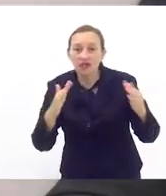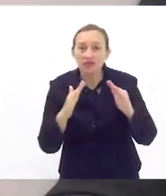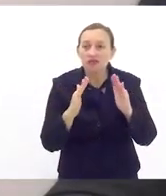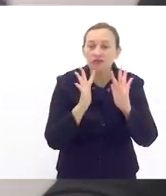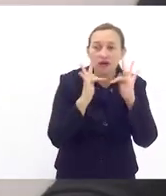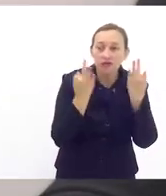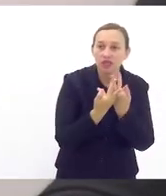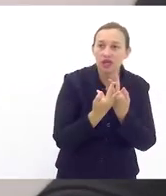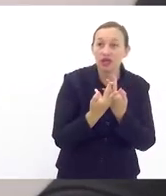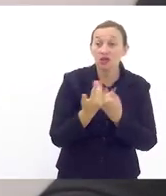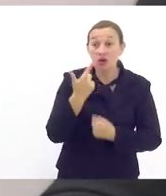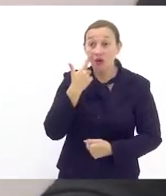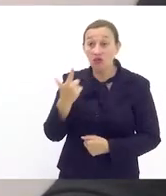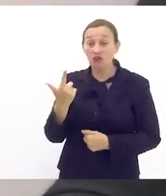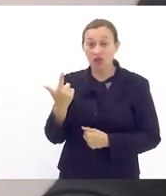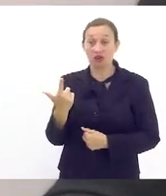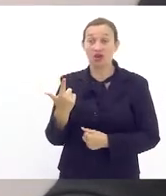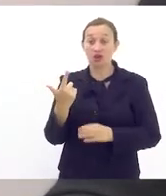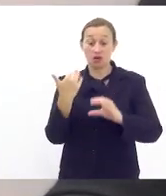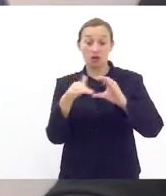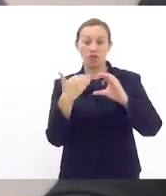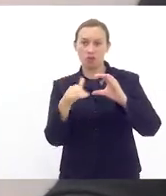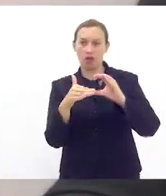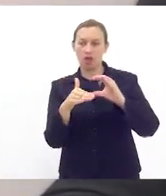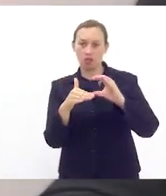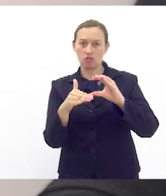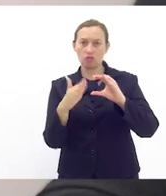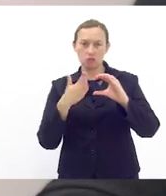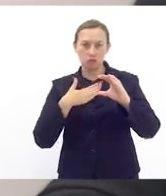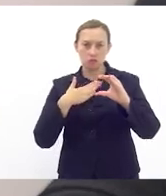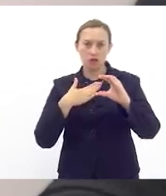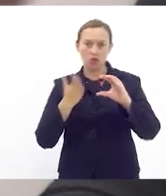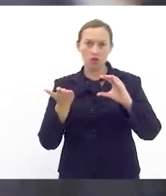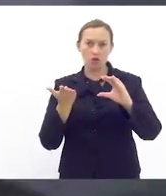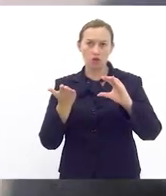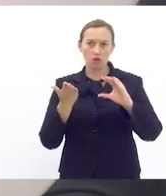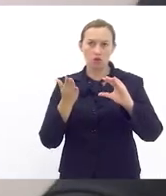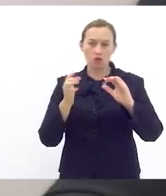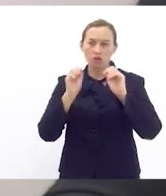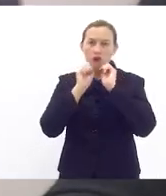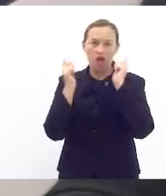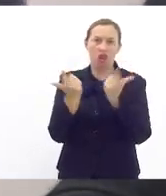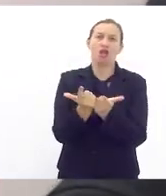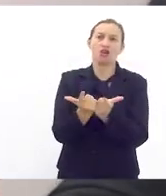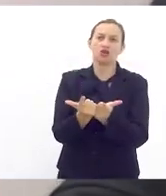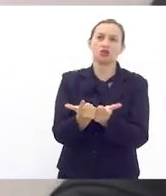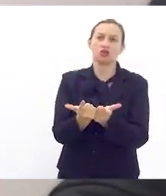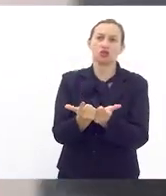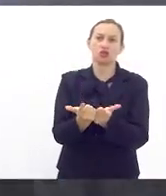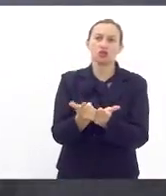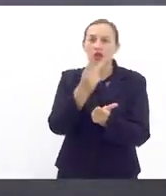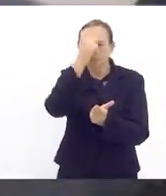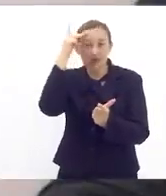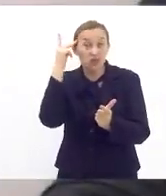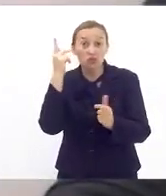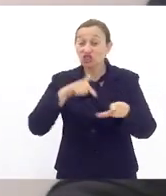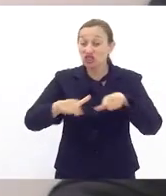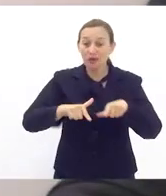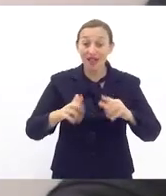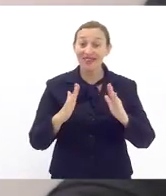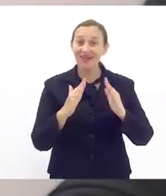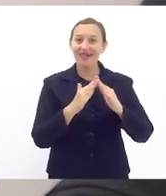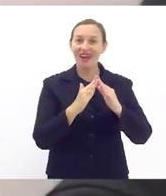é só pegar minha caixa de mensagem aqui do e-mail aqui da alerj pessoas que têm home care em casa cara que depende da